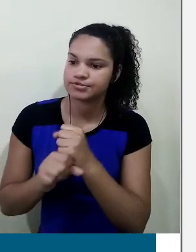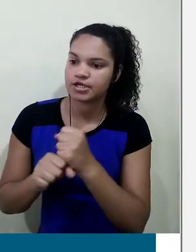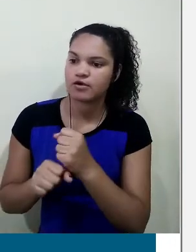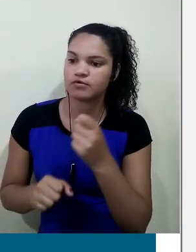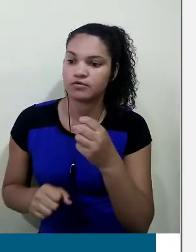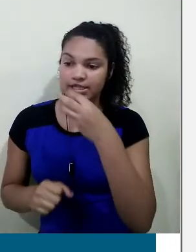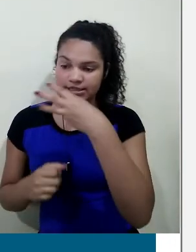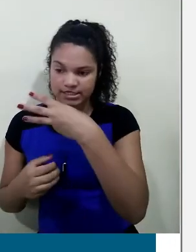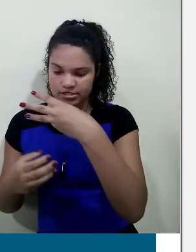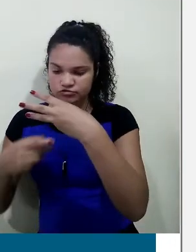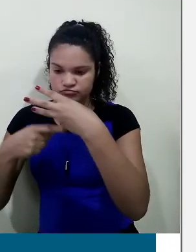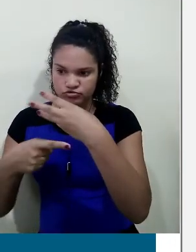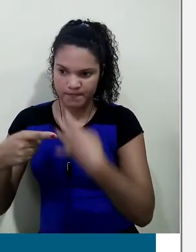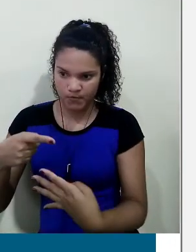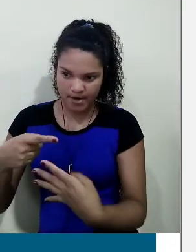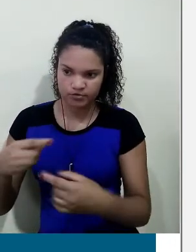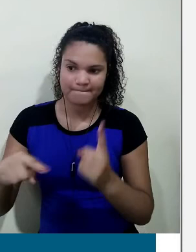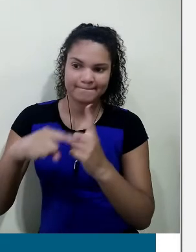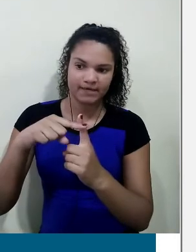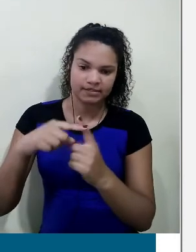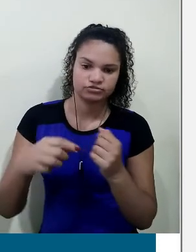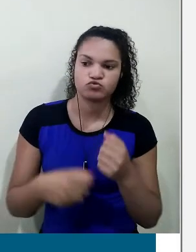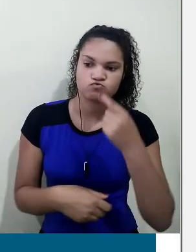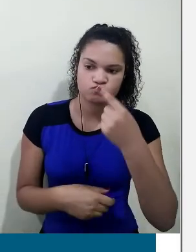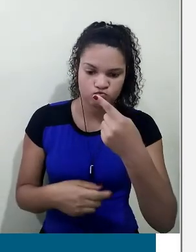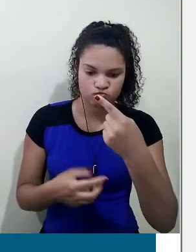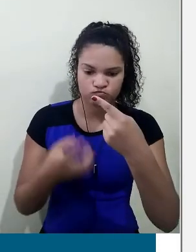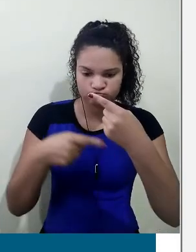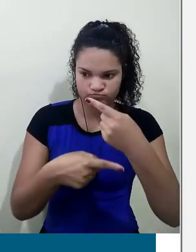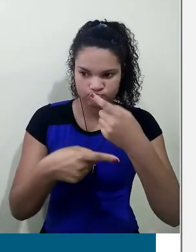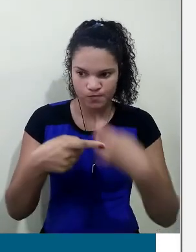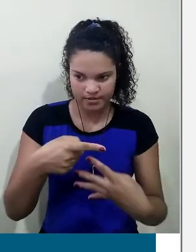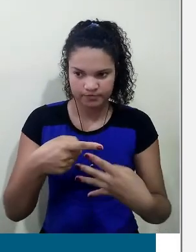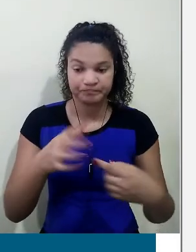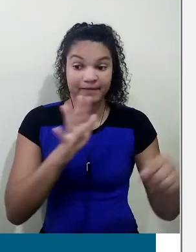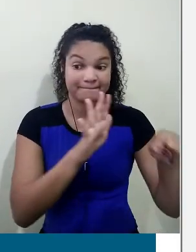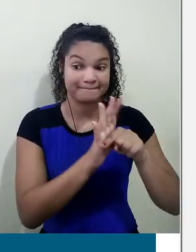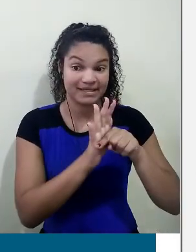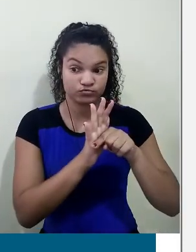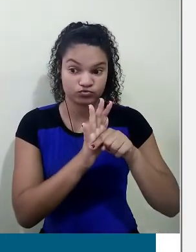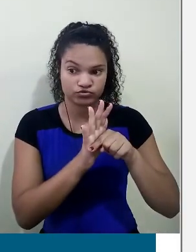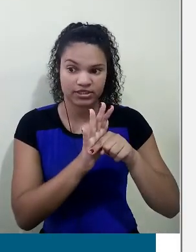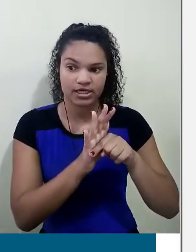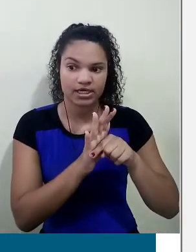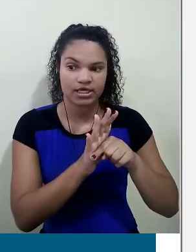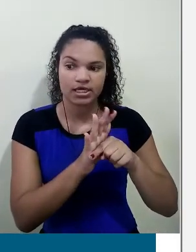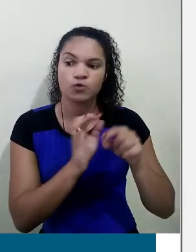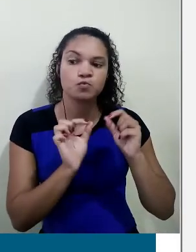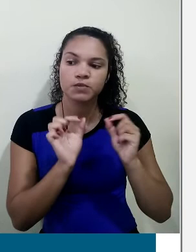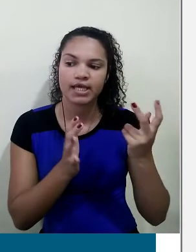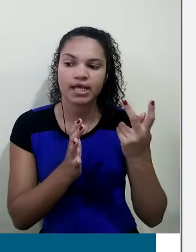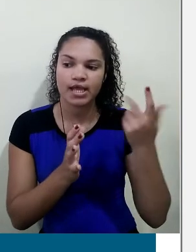amarelas, que é 3 sobre 4, mais a probabilidade de nascerem indivíduos com sementes rugosas, que é 1/4, menos a